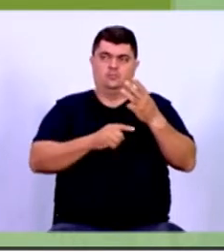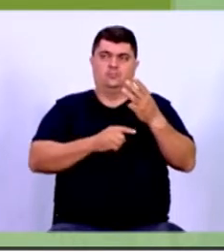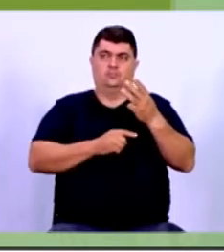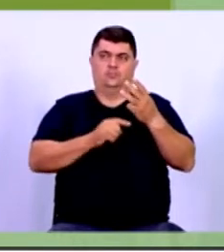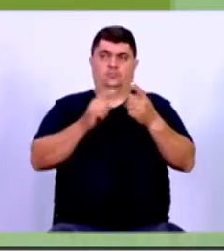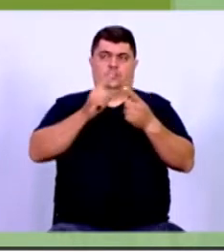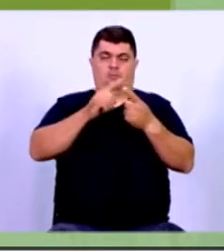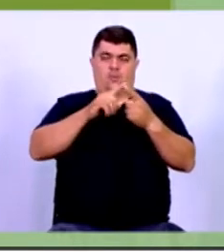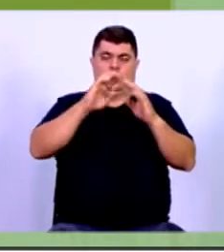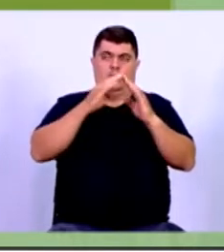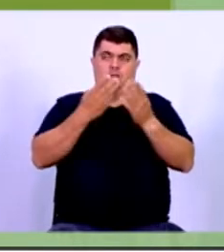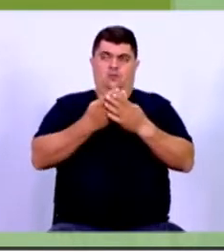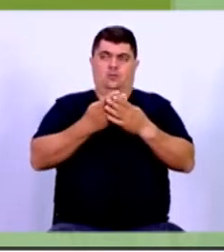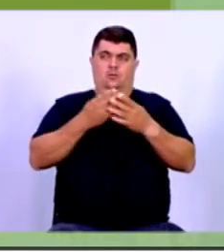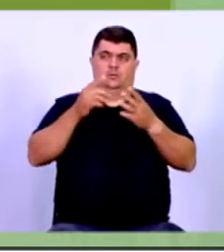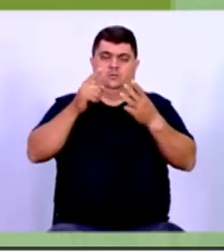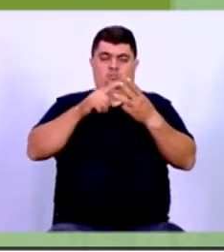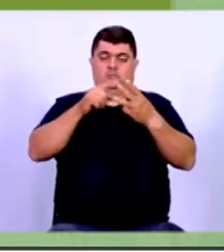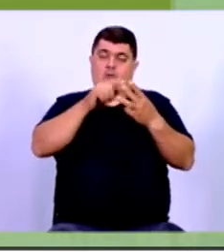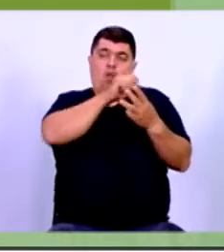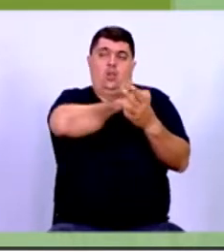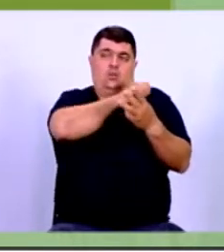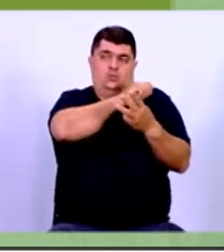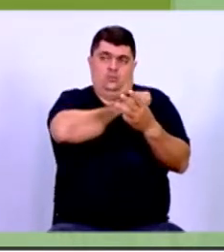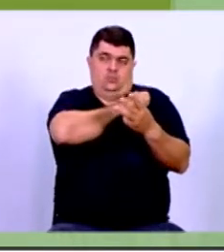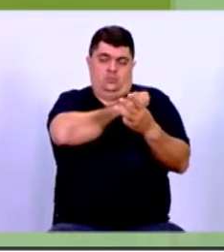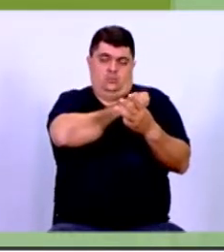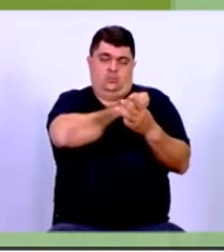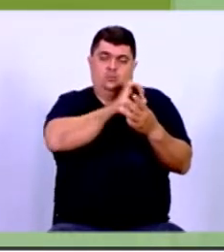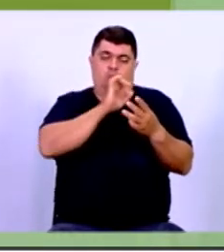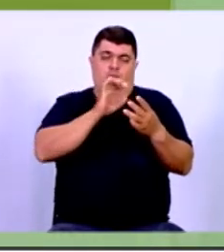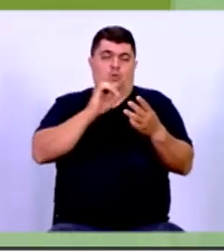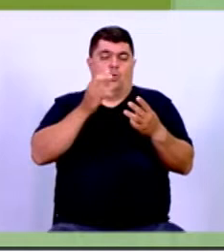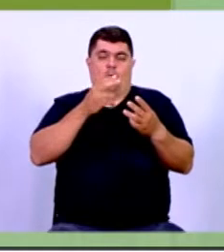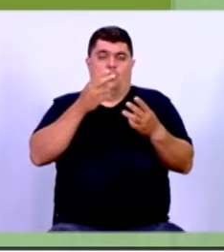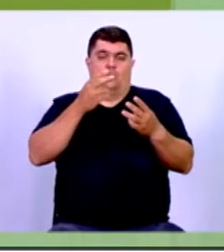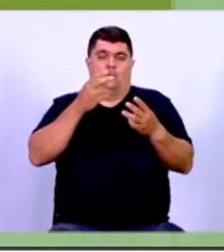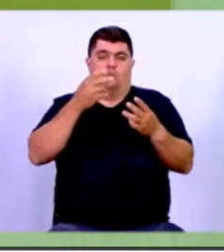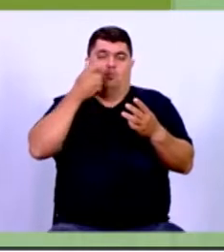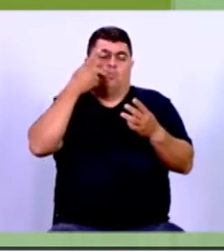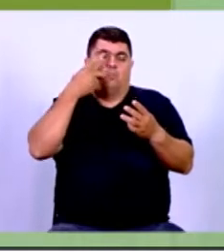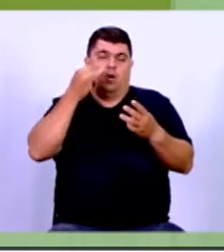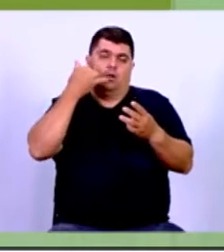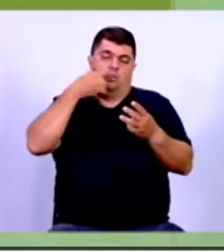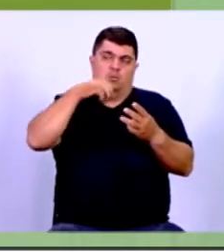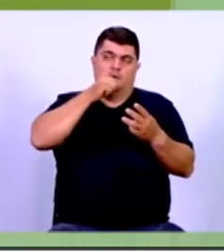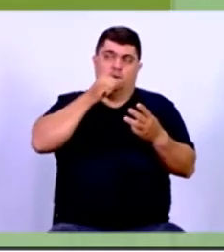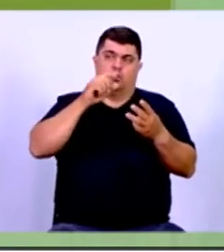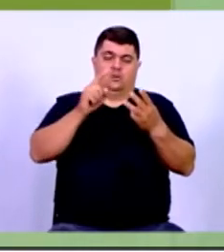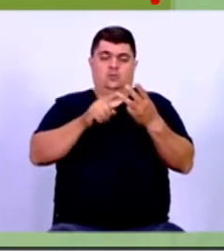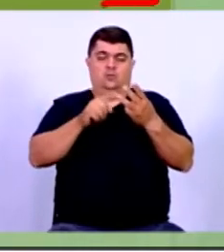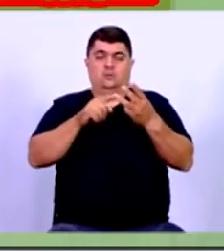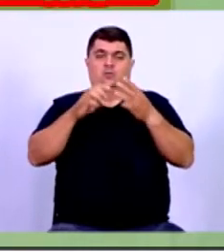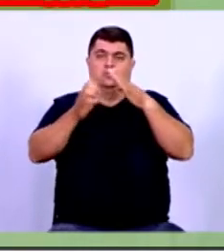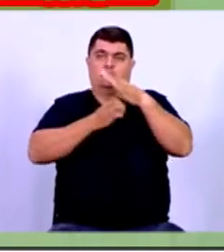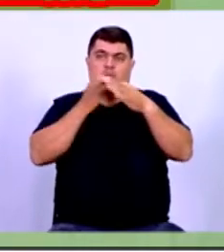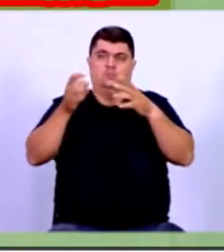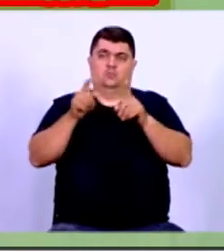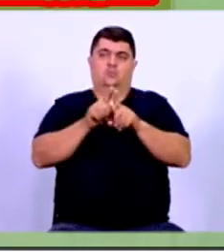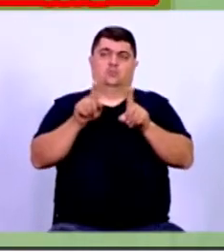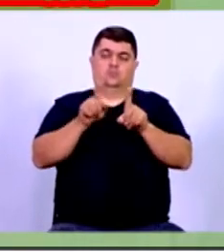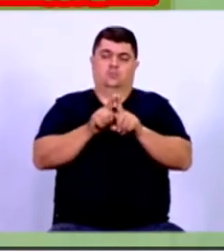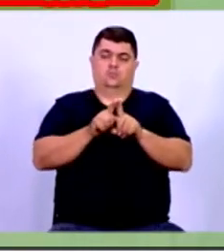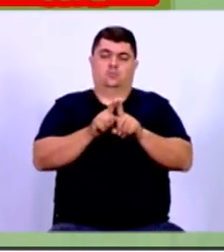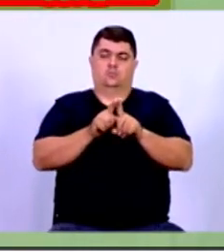promover a vaga de estágio, o estudante, ou o responsável se ele for menor de idade, e a empresa, né, ou o profissional